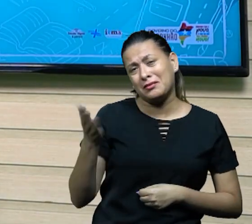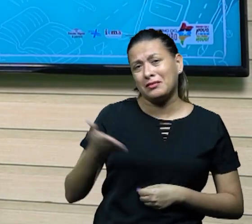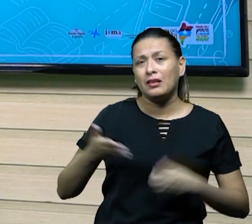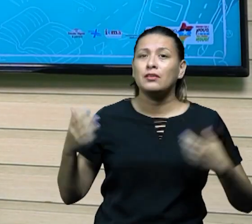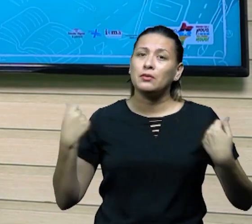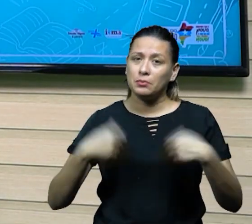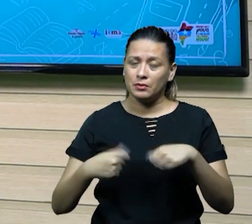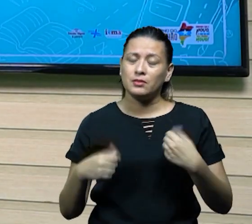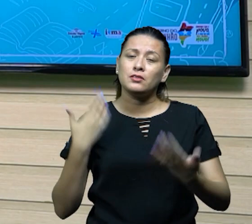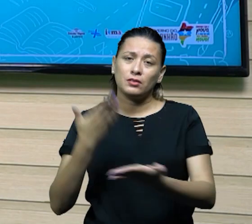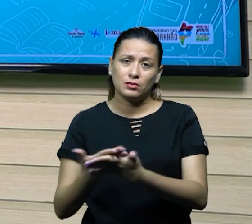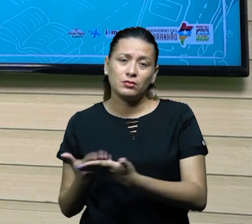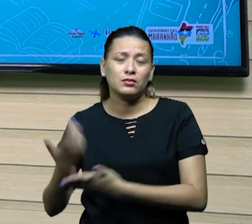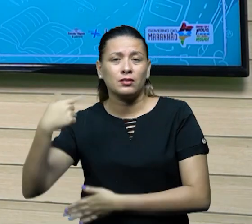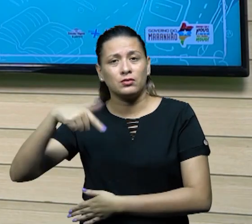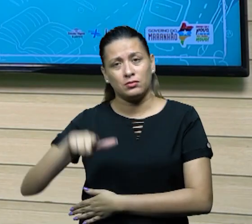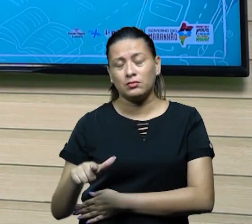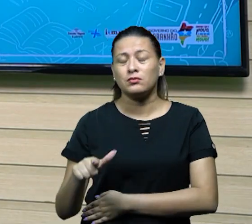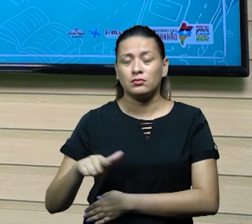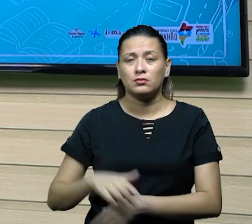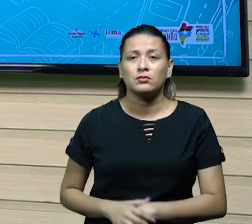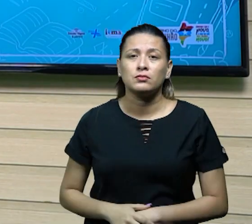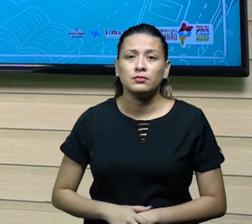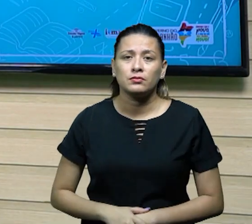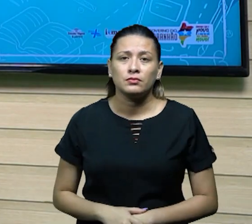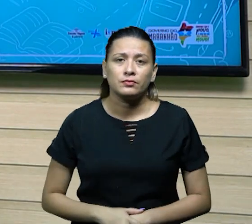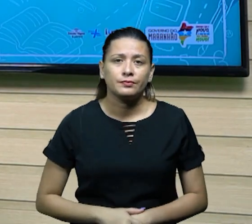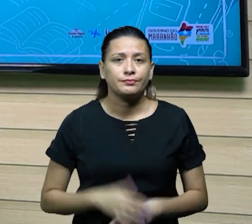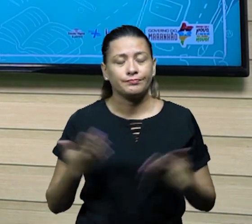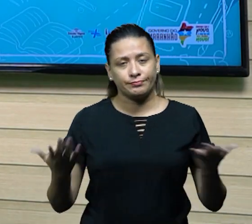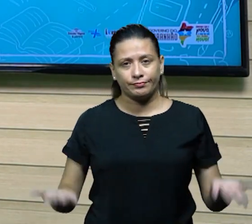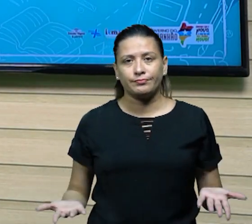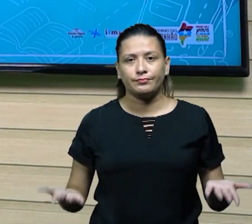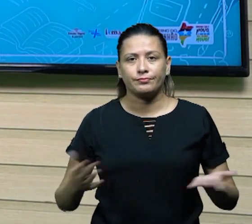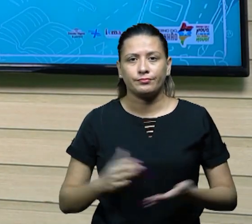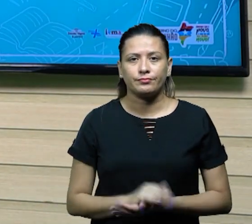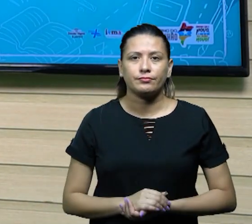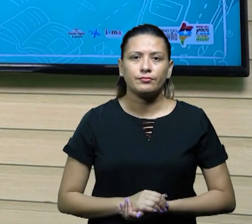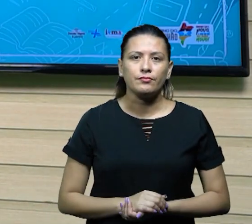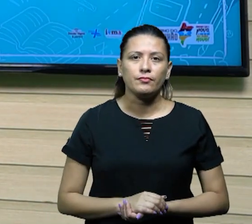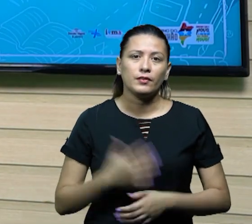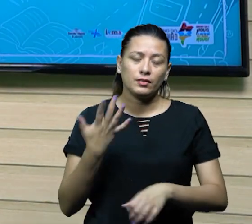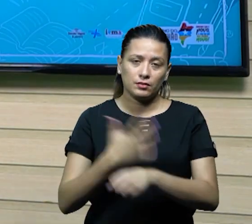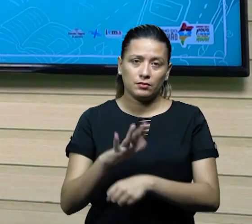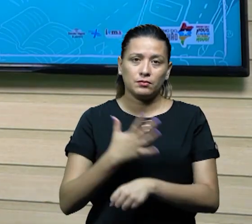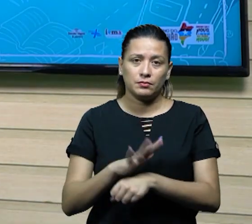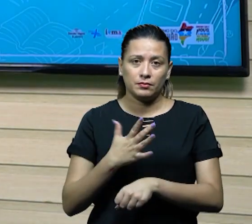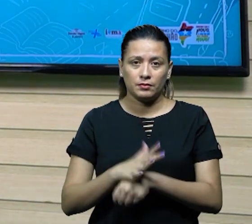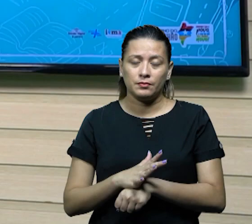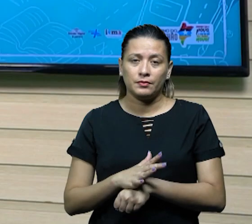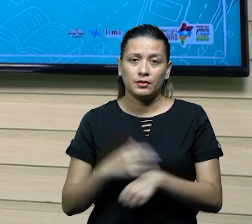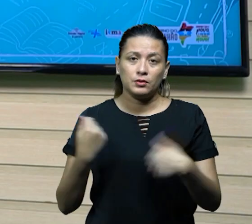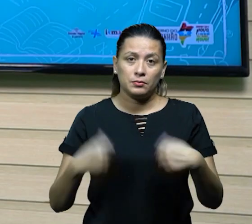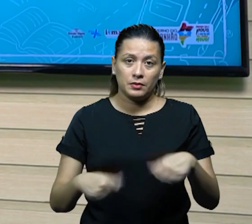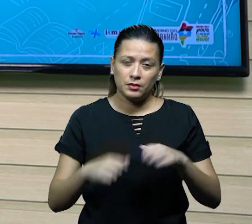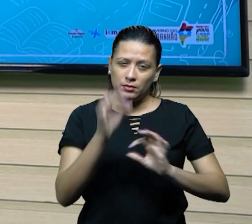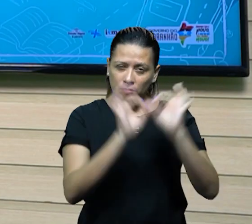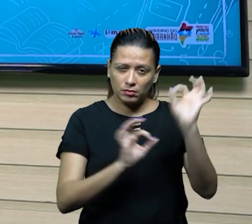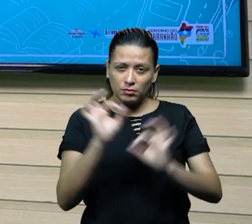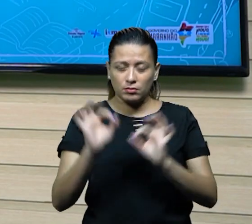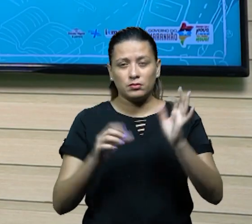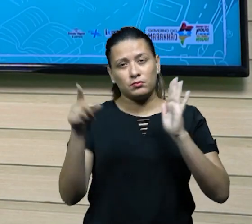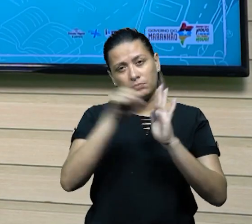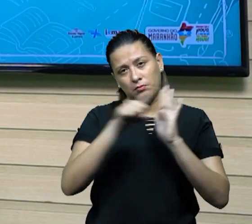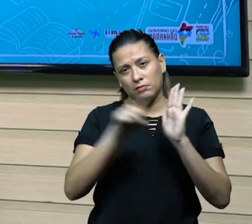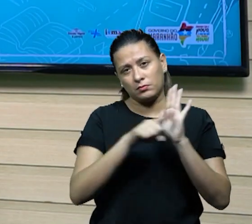de forma assídua. Porque muitas das vezes aquele curso que você fez há 5, 6 anos, ele já se tornou obsoleto. É importante ver uma atualização dele